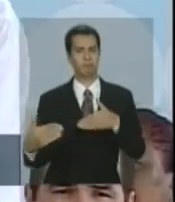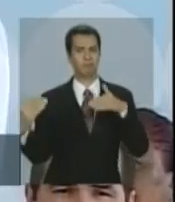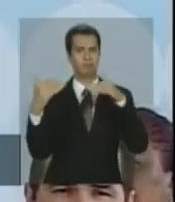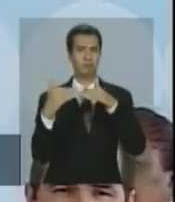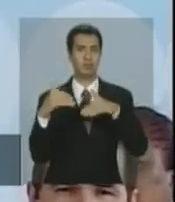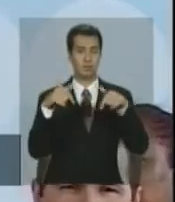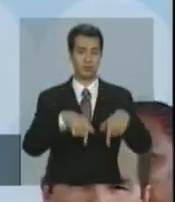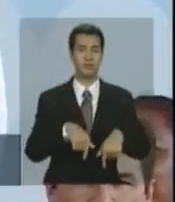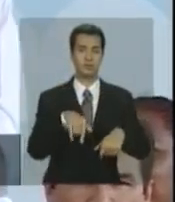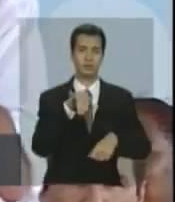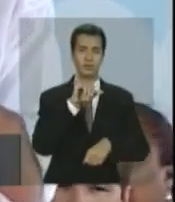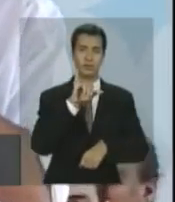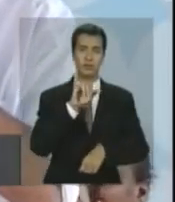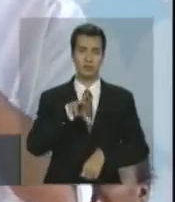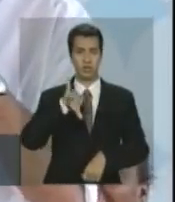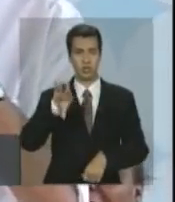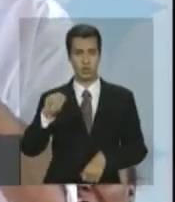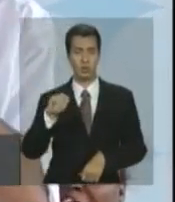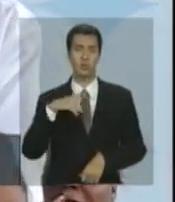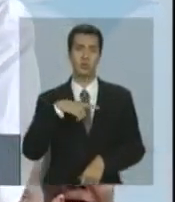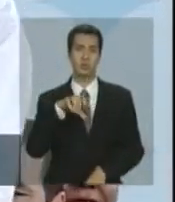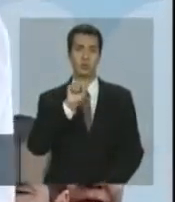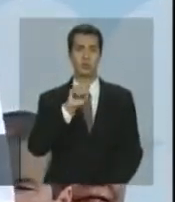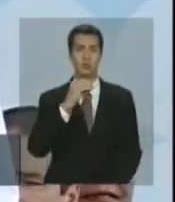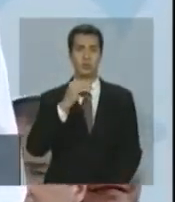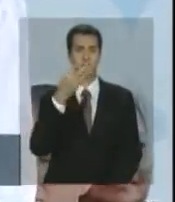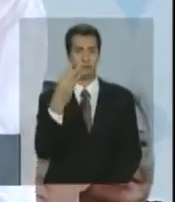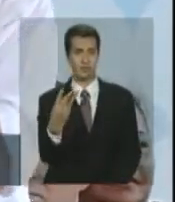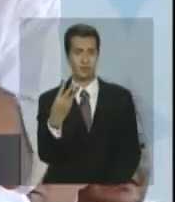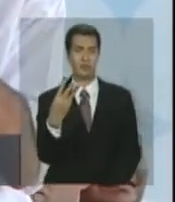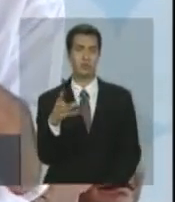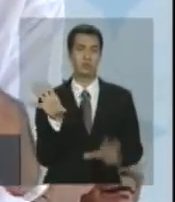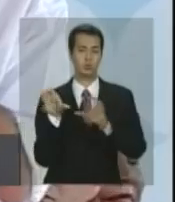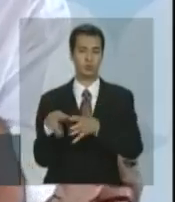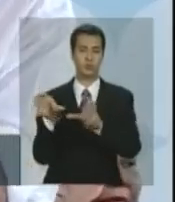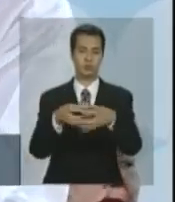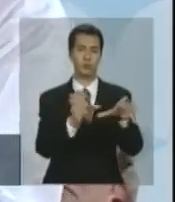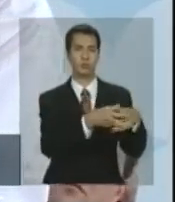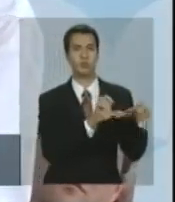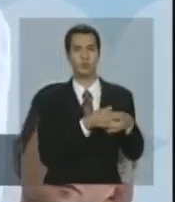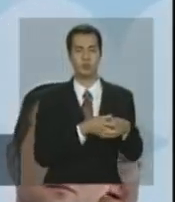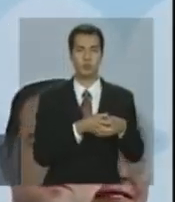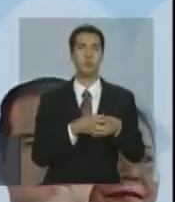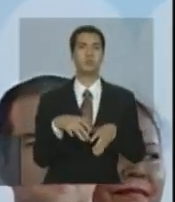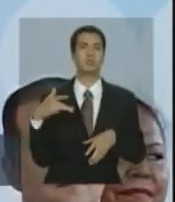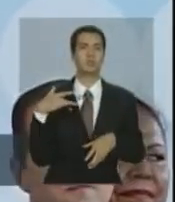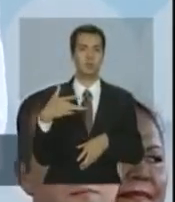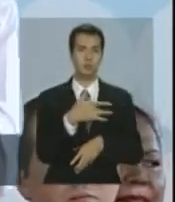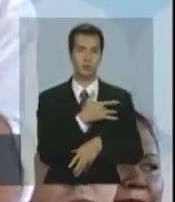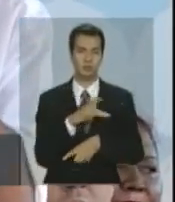803 equipes de saúde da família montadas no Brasil de dezembro de 2008 a dezembro de